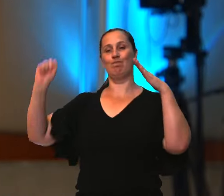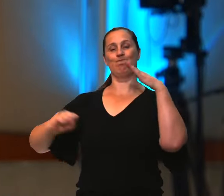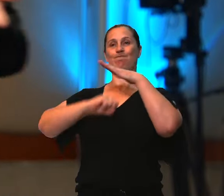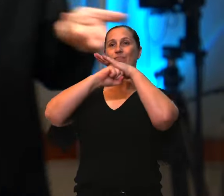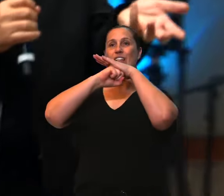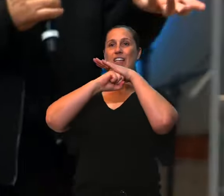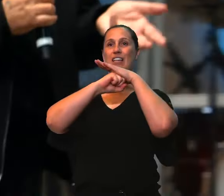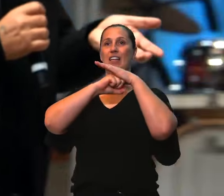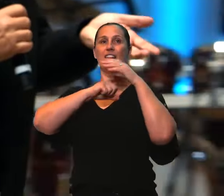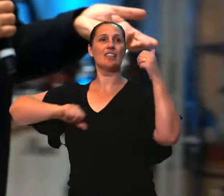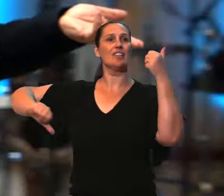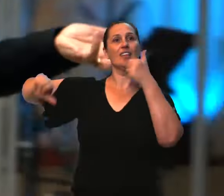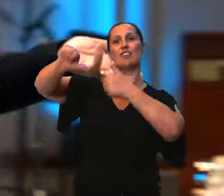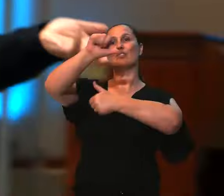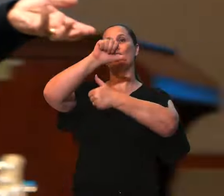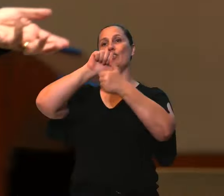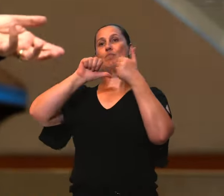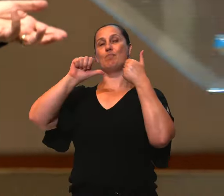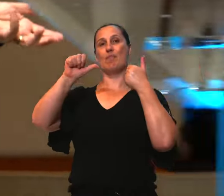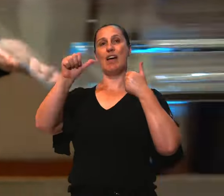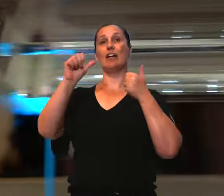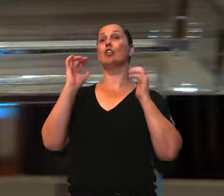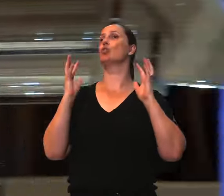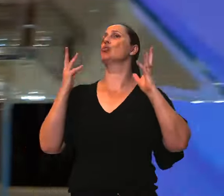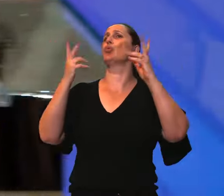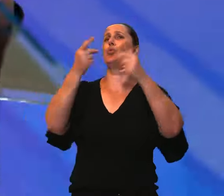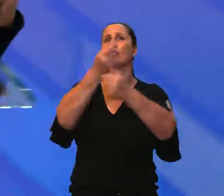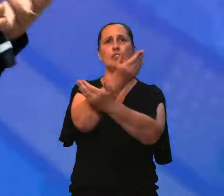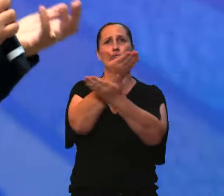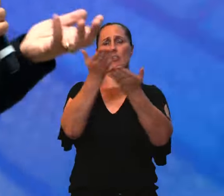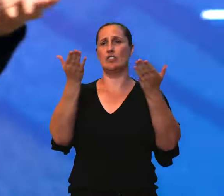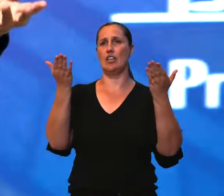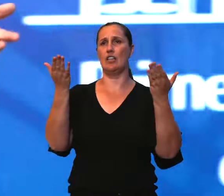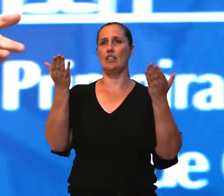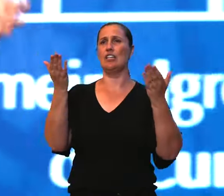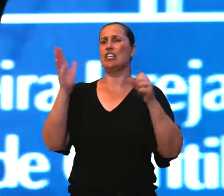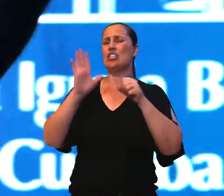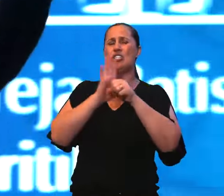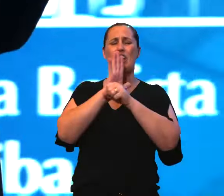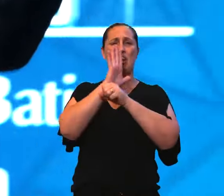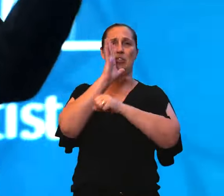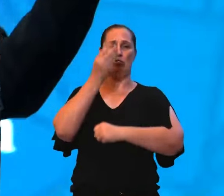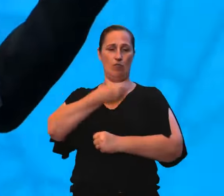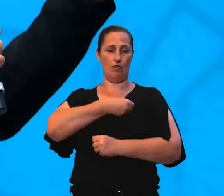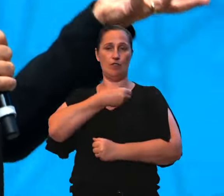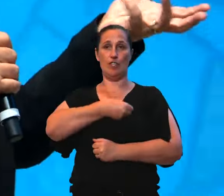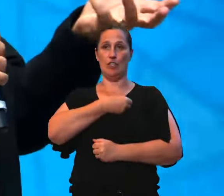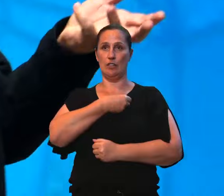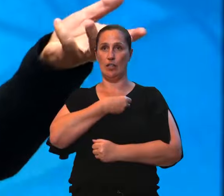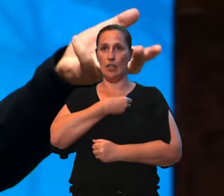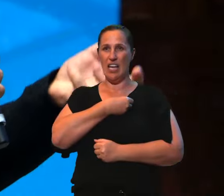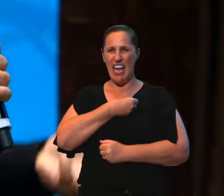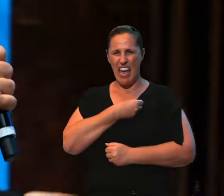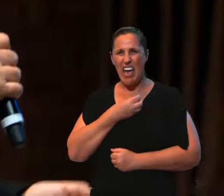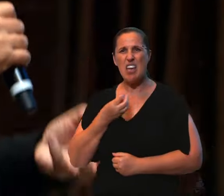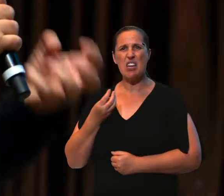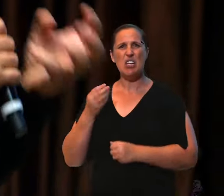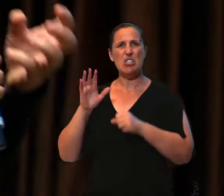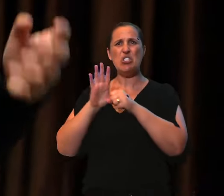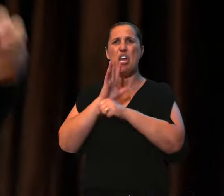as pessoas dessa sala tem milionários amanhã cedo Tomara E como eu tô nessa sala Eu também gosto da ideia todos nós sermos milionários Mas vida em